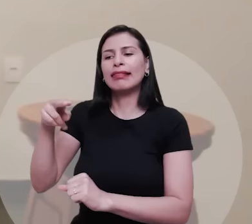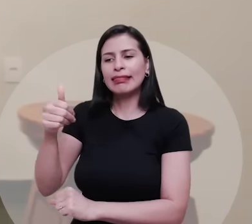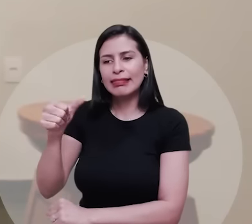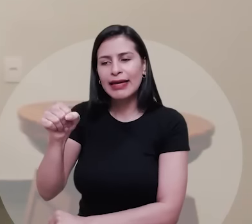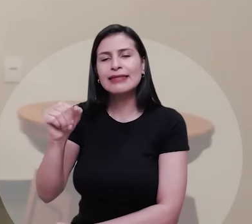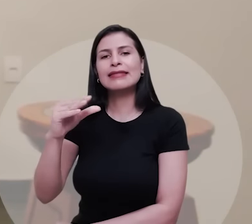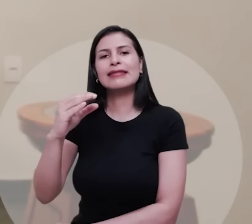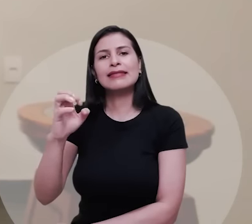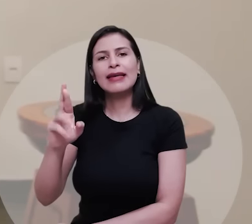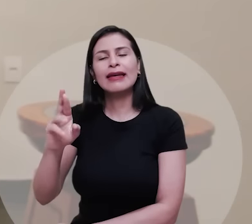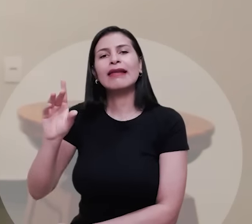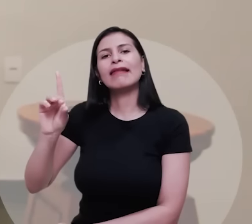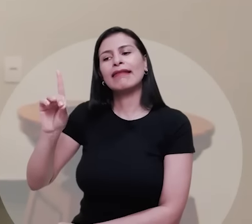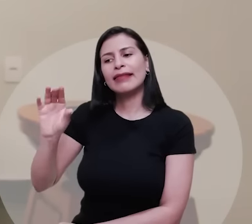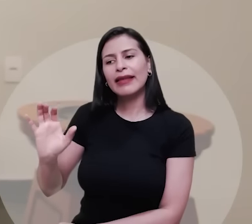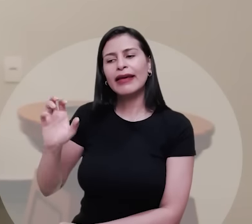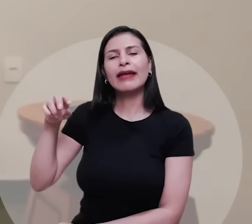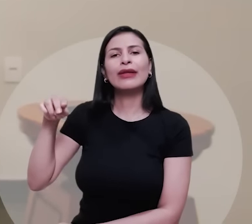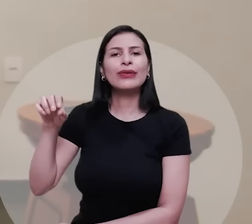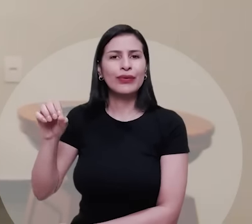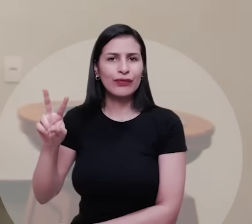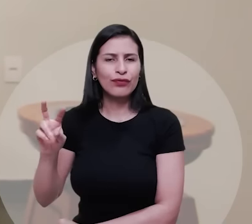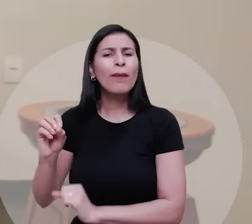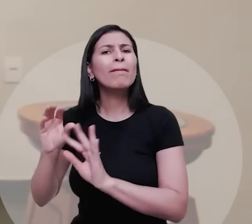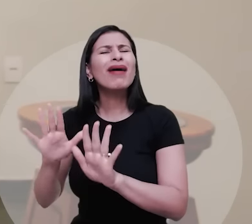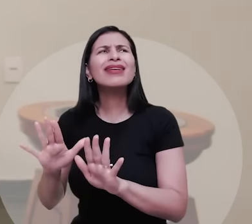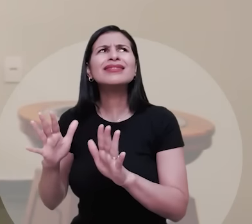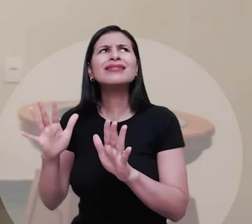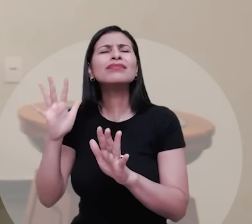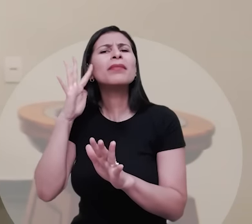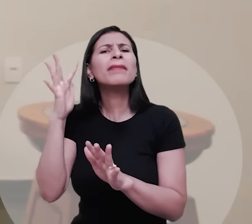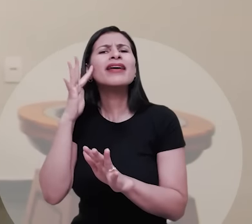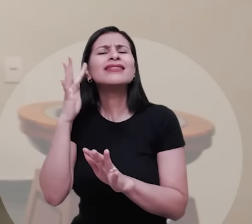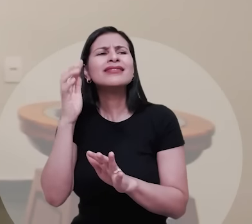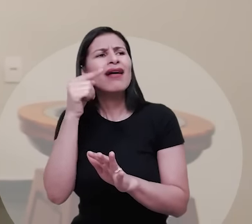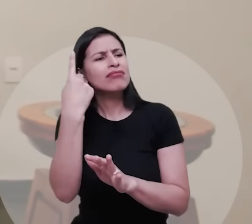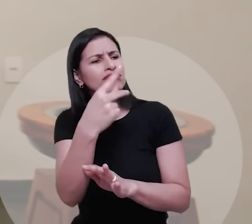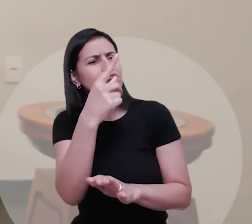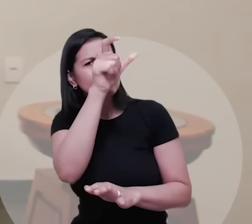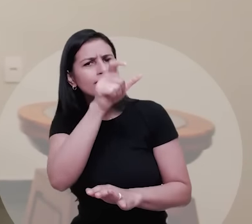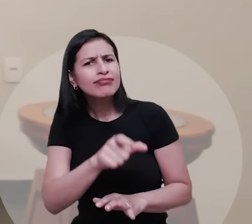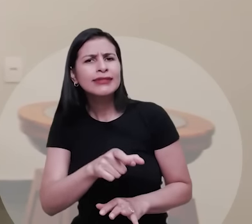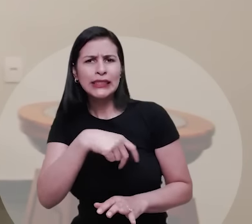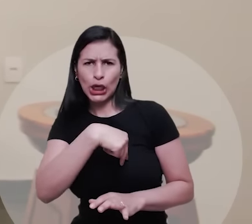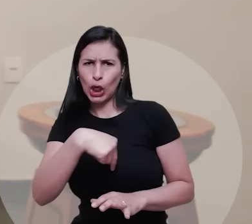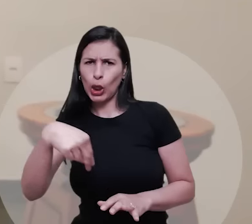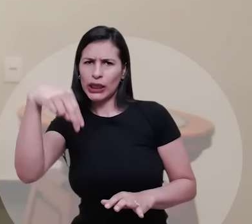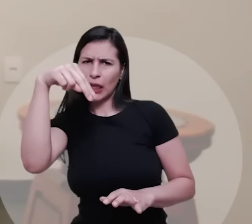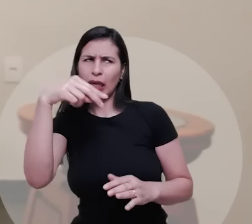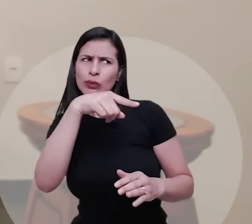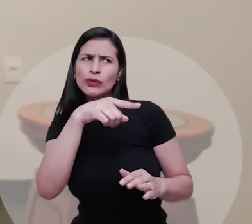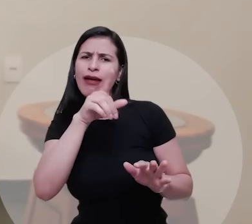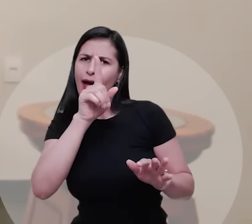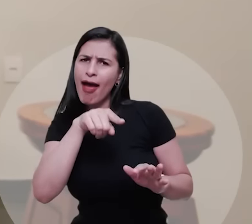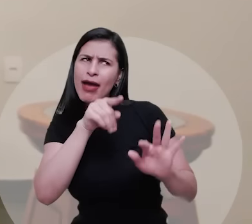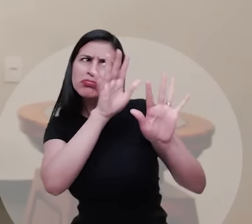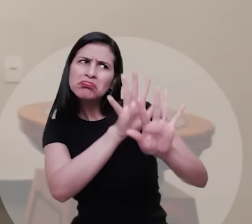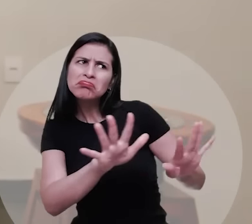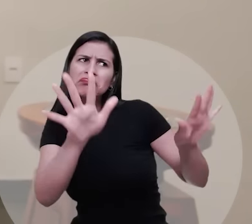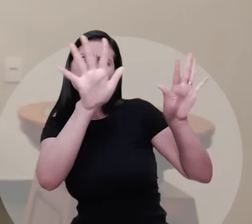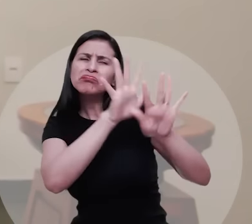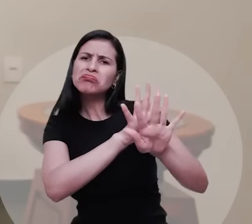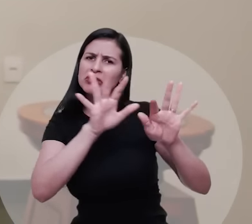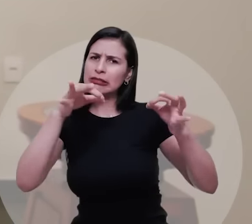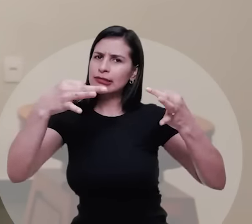Jesus fala para esse homem que ele deveria nascer de novo? Um homem correto, um